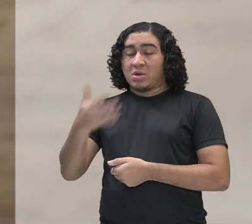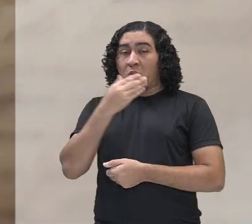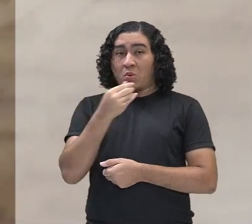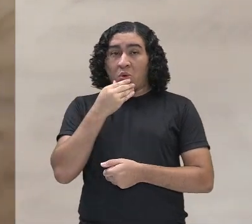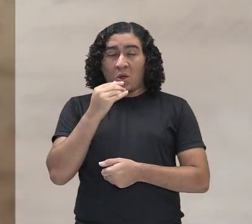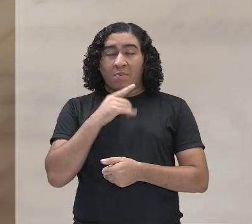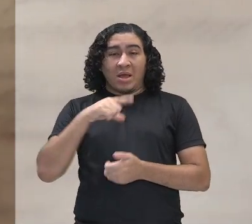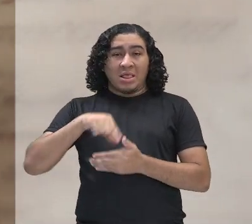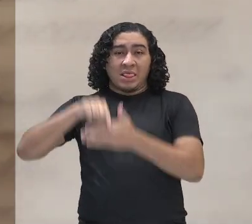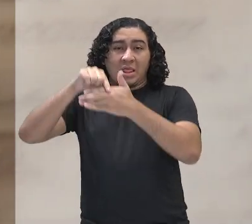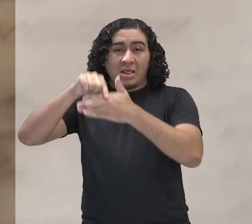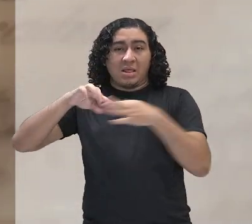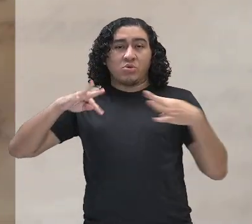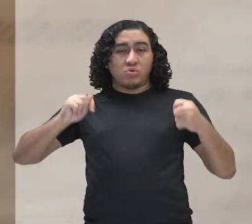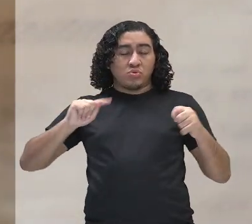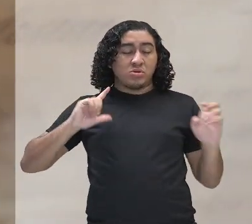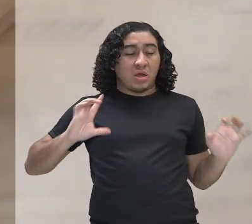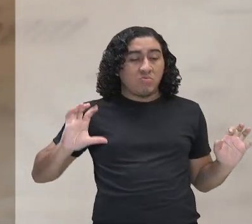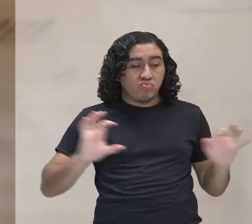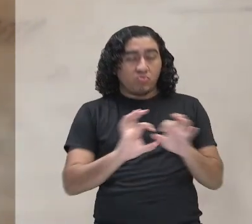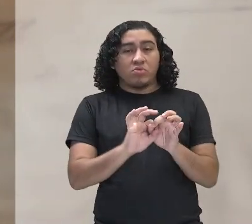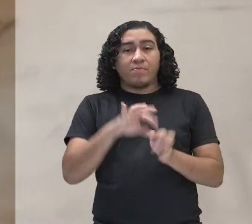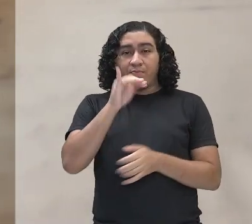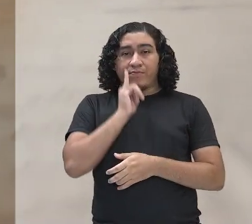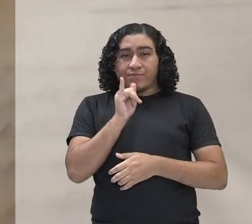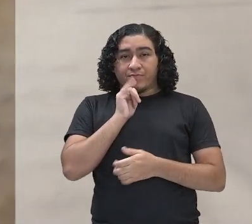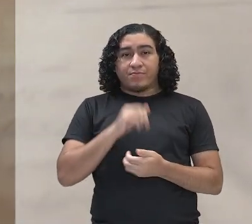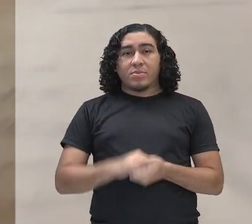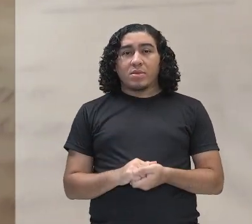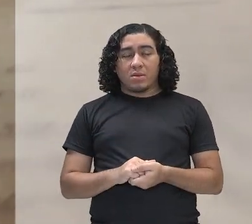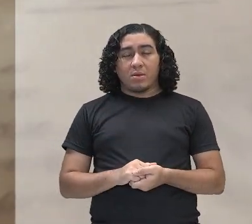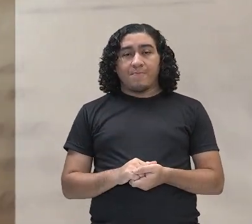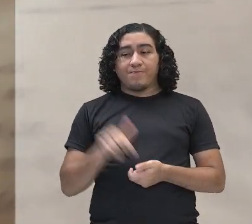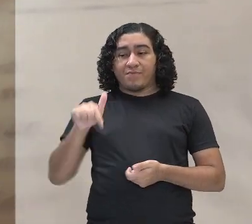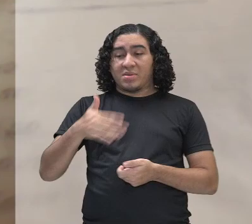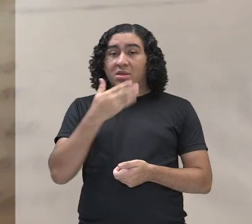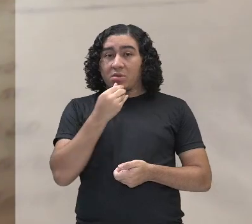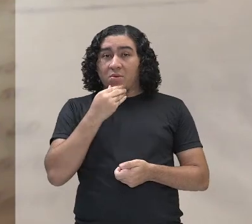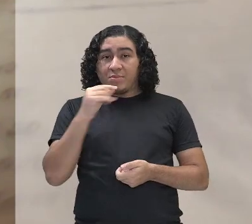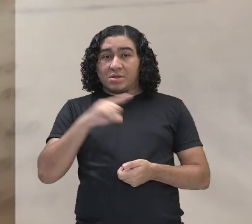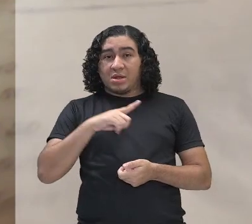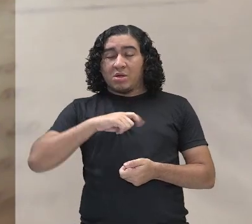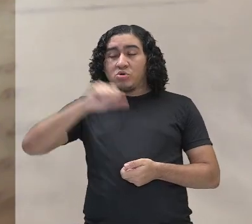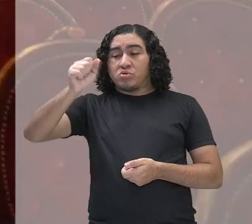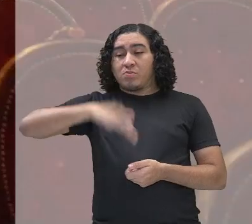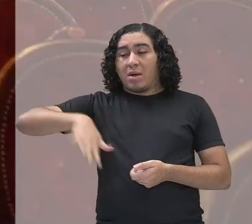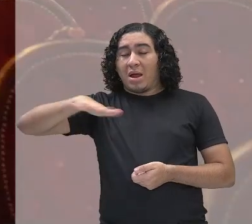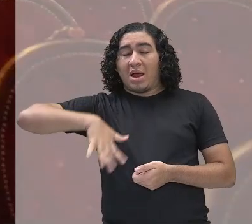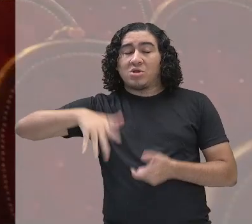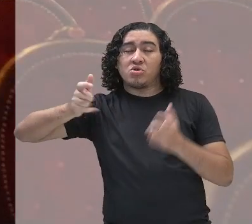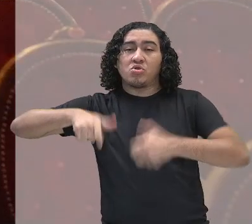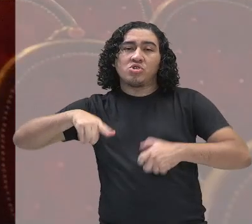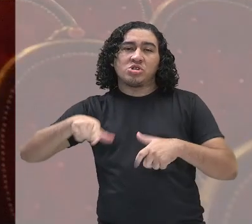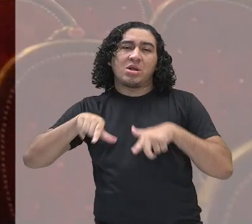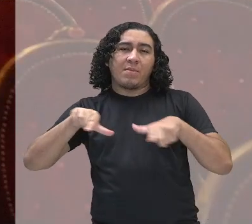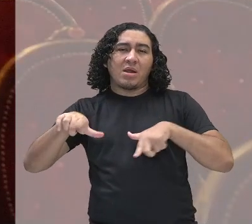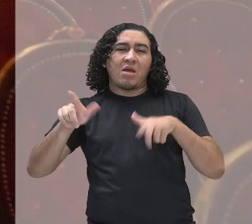seringalista estavam ali atrelados. Vou dar um exemplo para vocês. O seringueiro vinha da região onde morava, que muitas vezes era a própria região